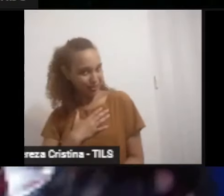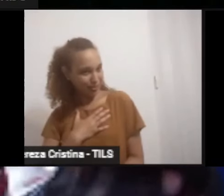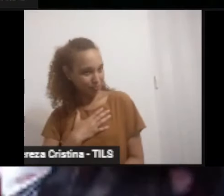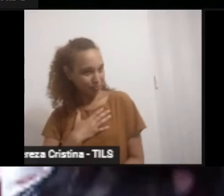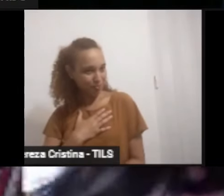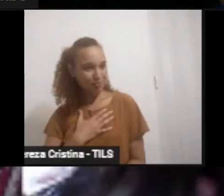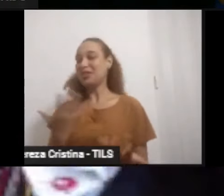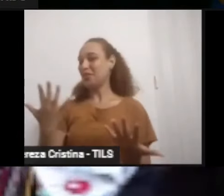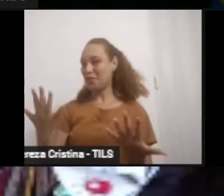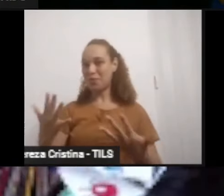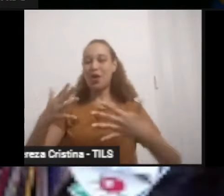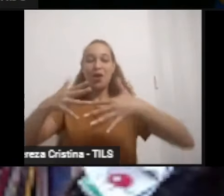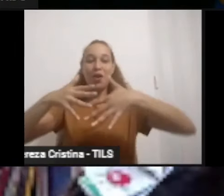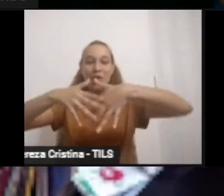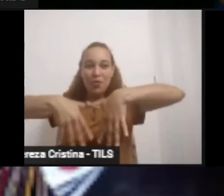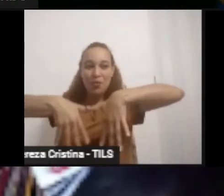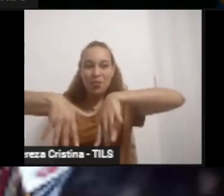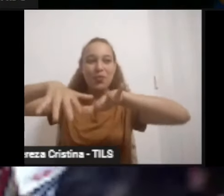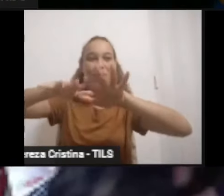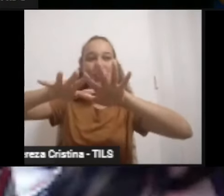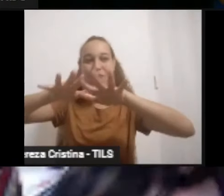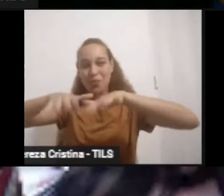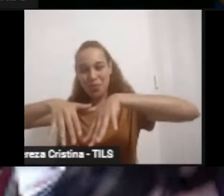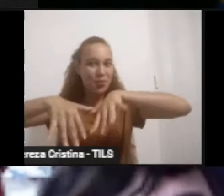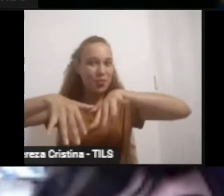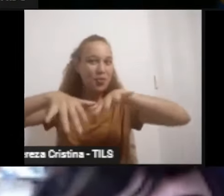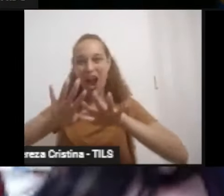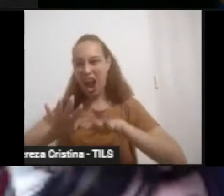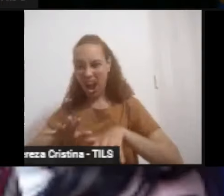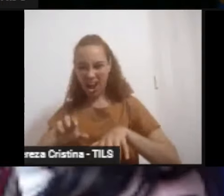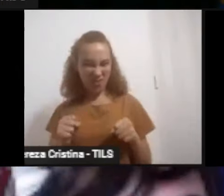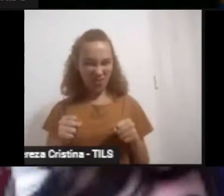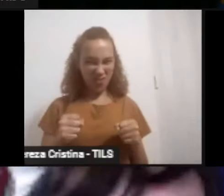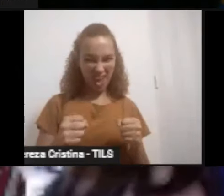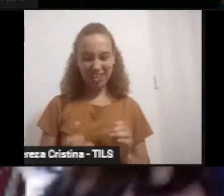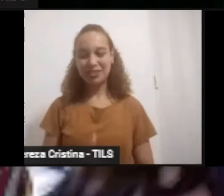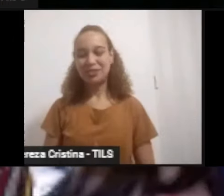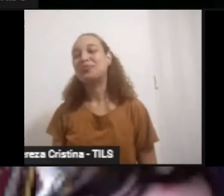agressiva. Bem agressiva, pois é. E como é que foi,